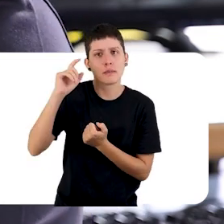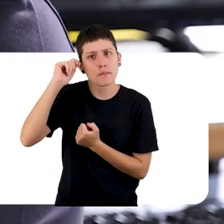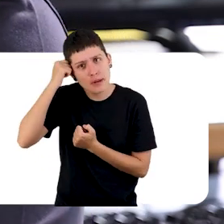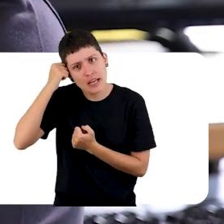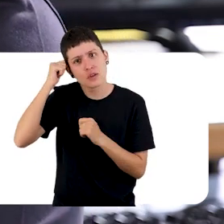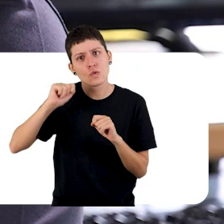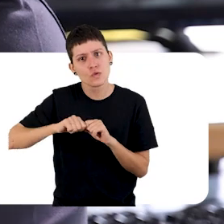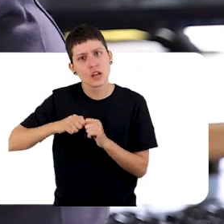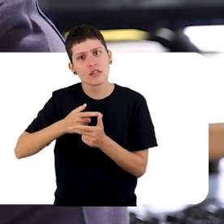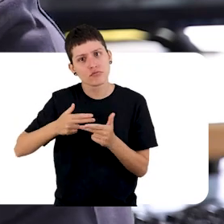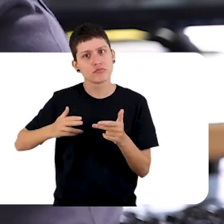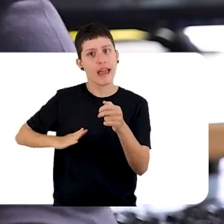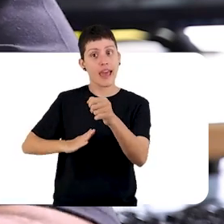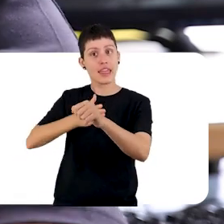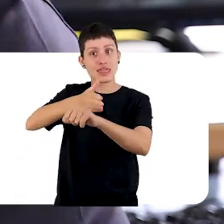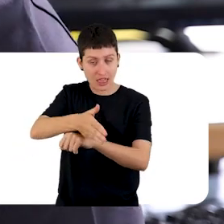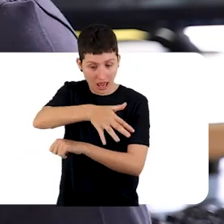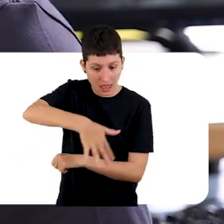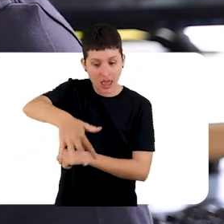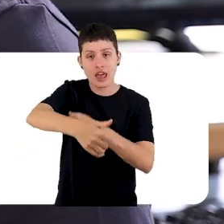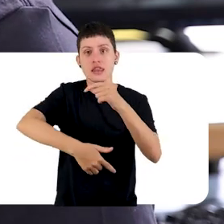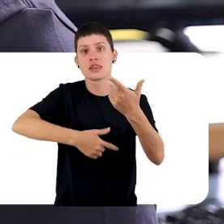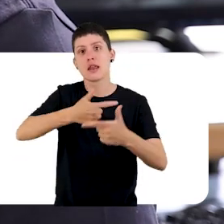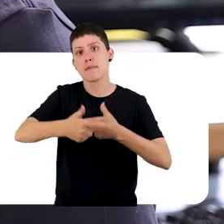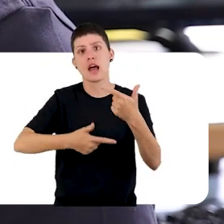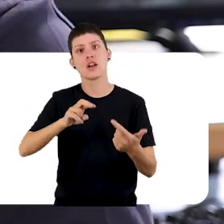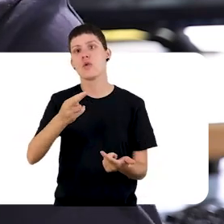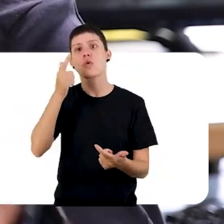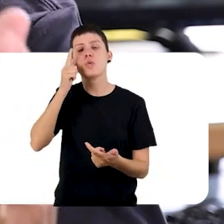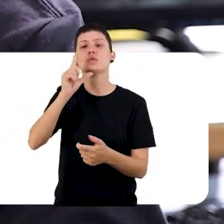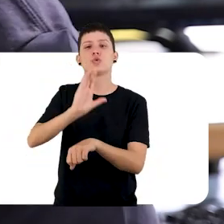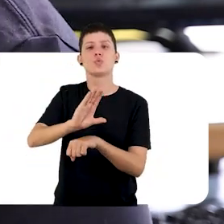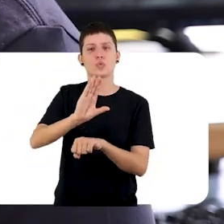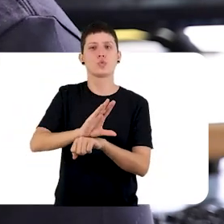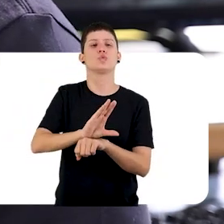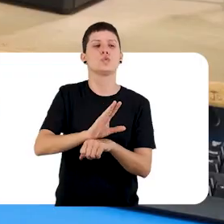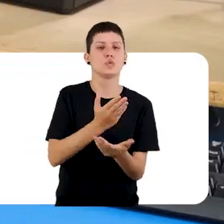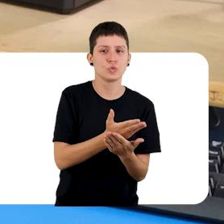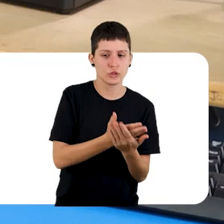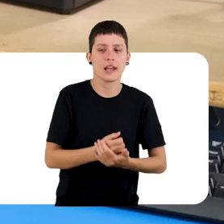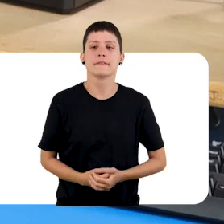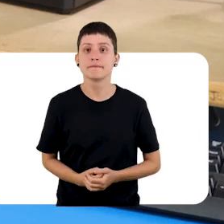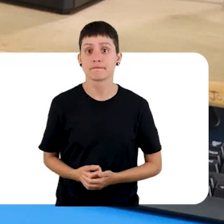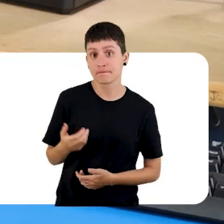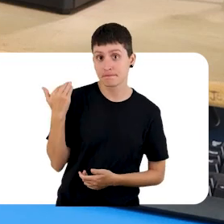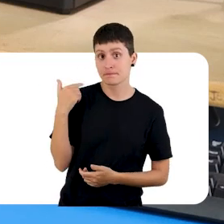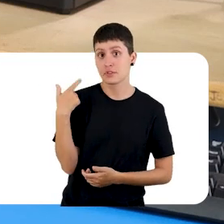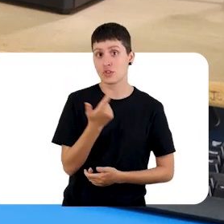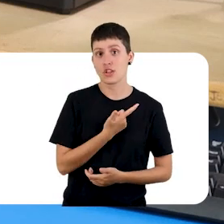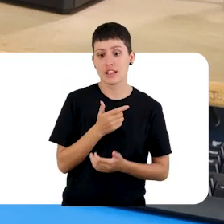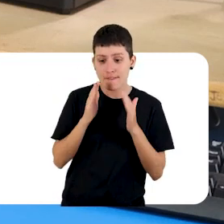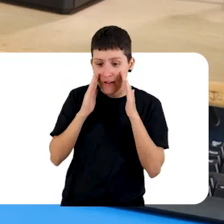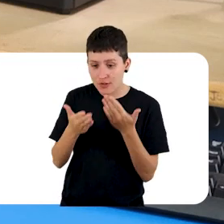preto e pardo, a ingressar, digamos assim, no curso de formação e chegar no mercado de trabalho? No começo, nós estávamos